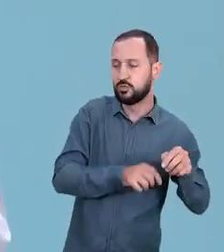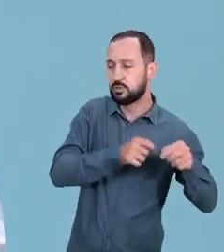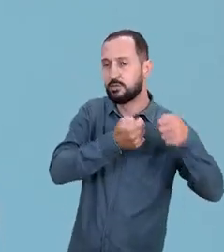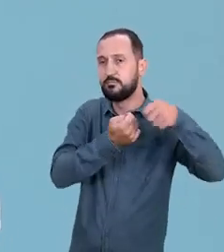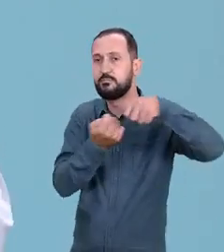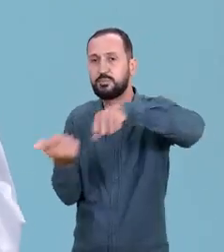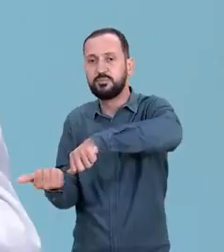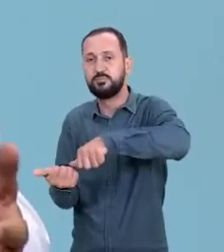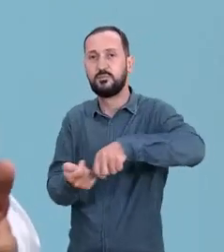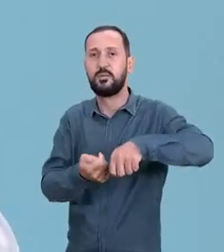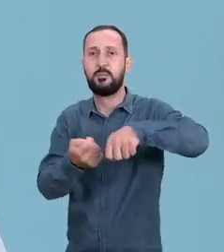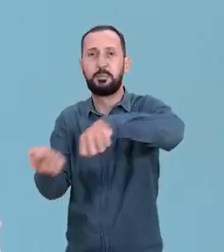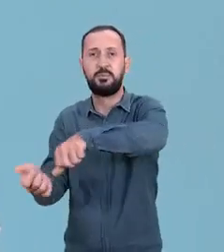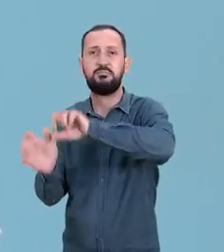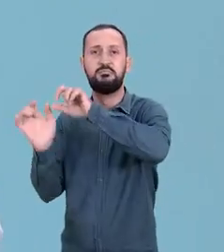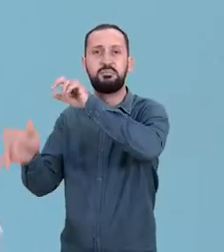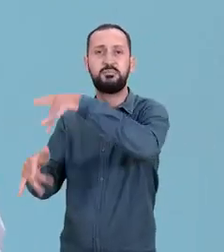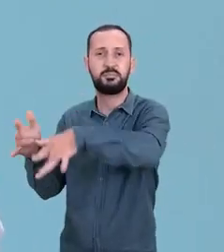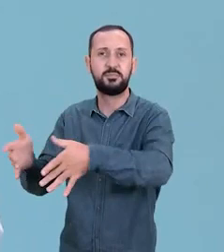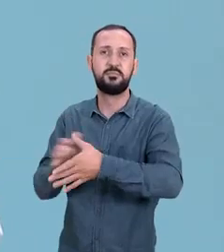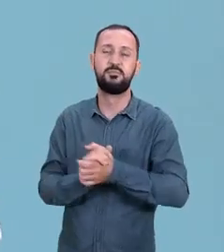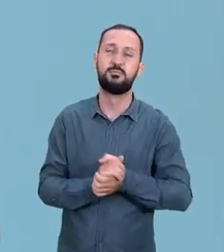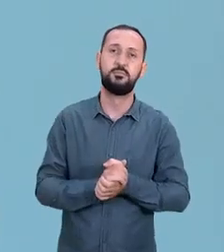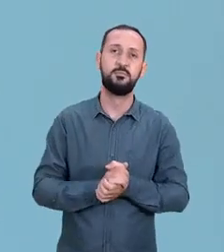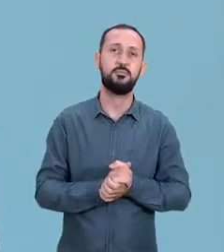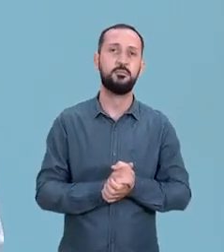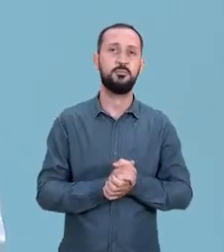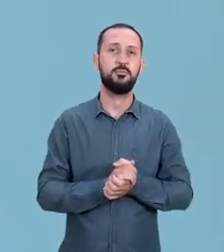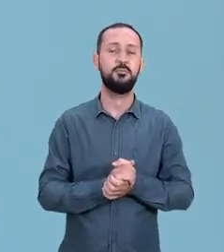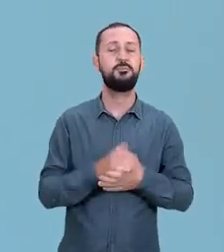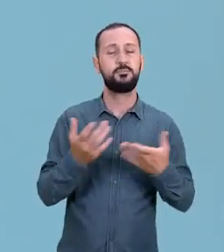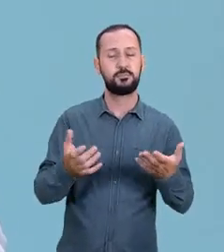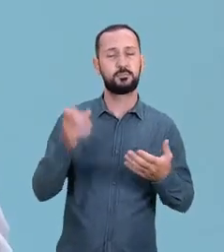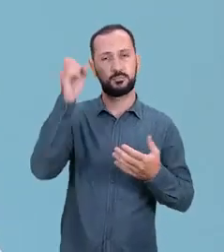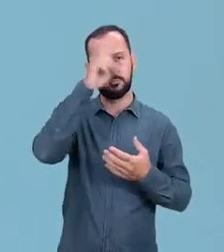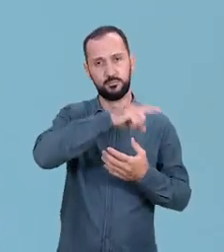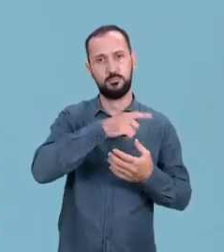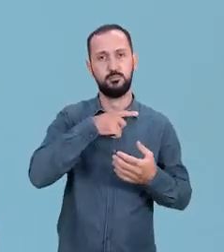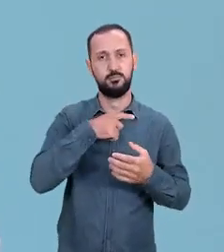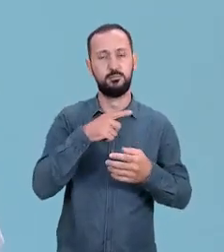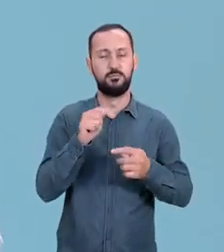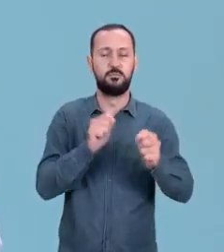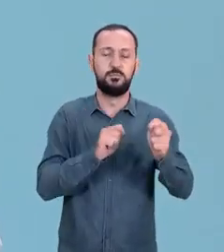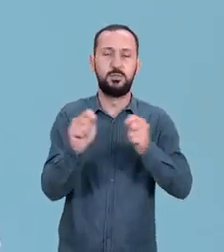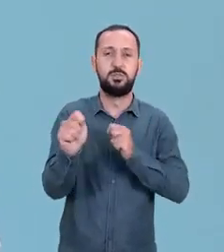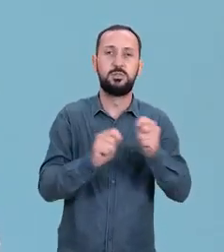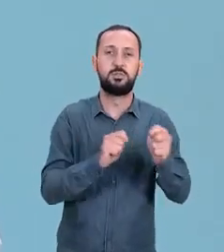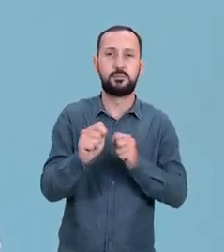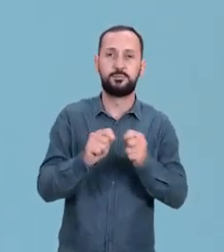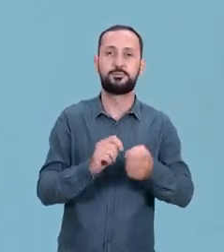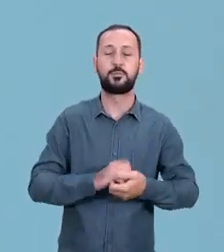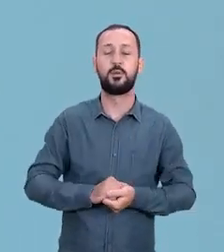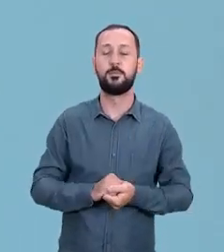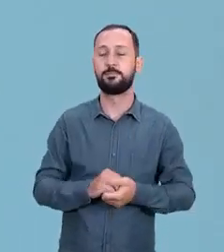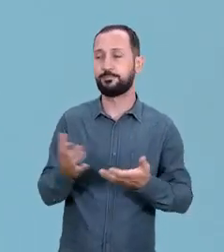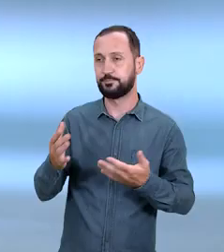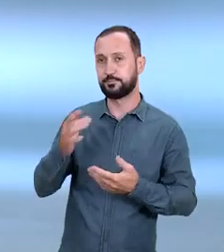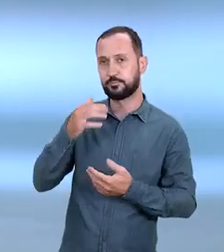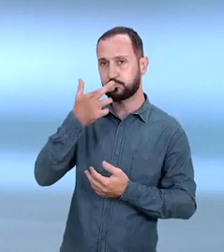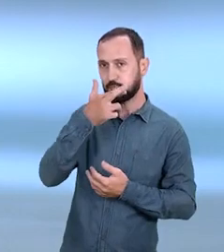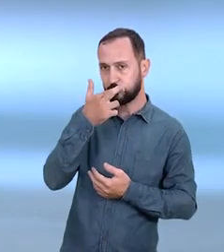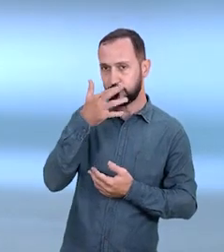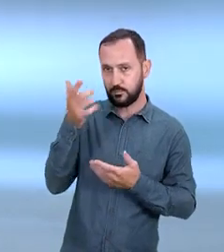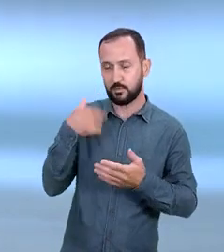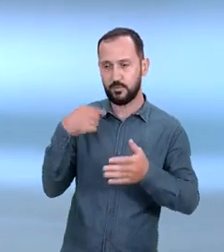isso. Sim. Jogam lixo em tudo quanto é lugar. Quer dizer, é difícil você ter um controle dessa forma. O